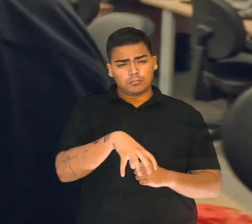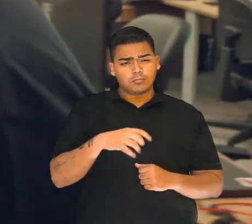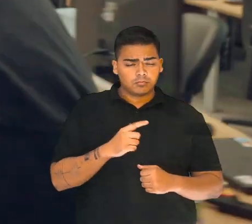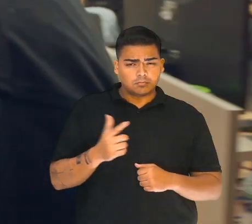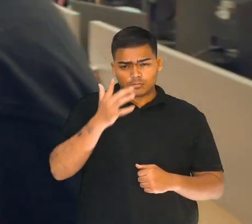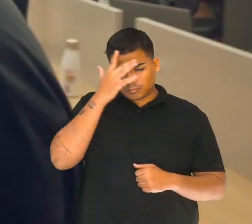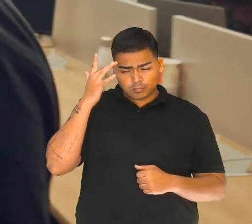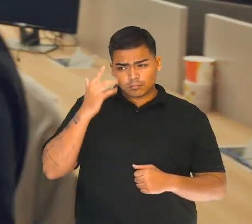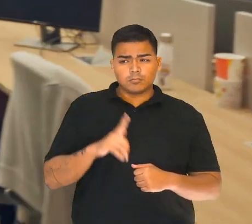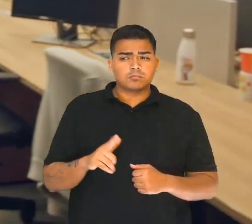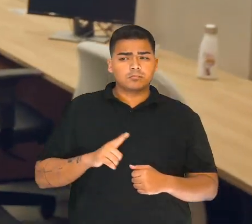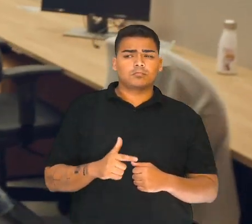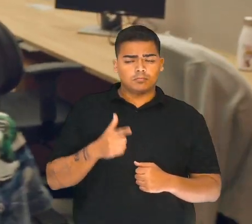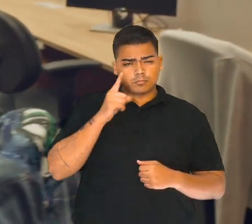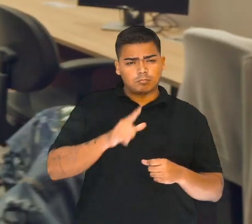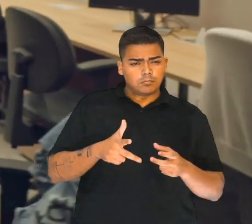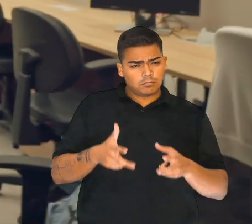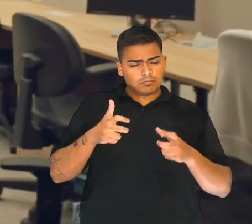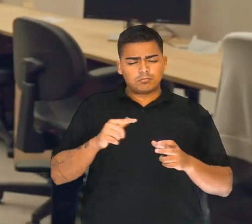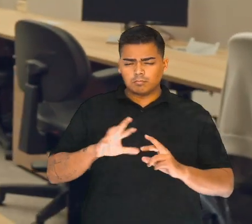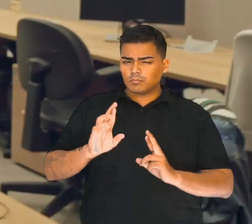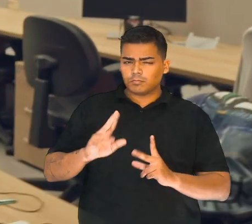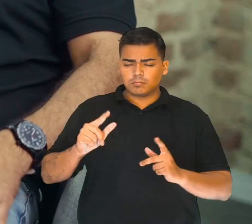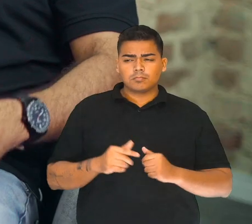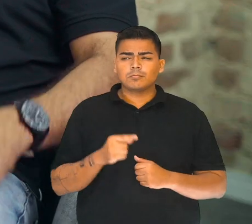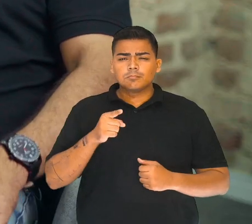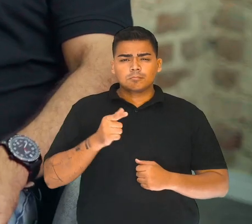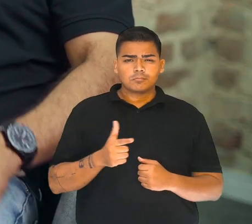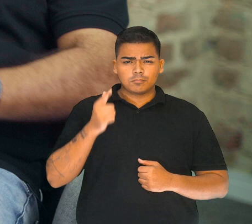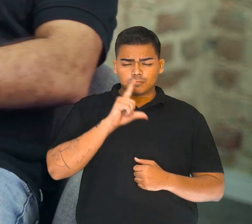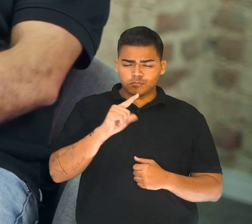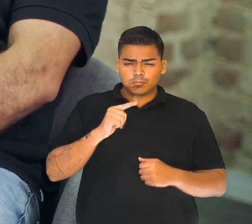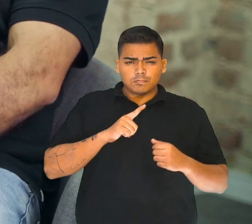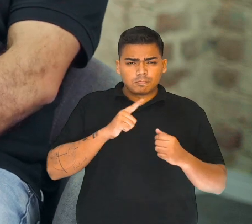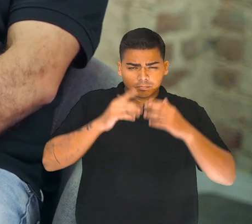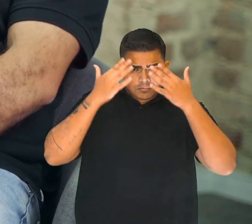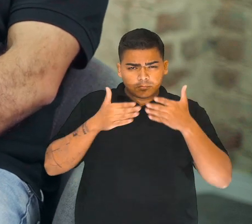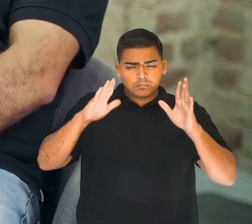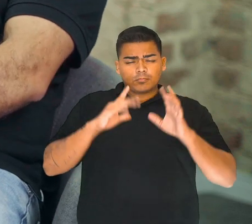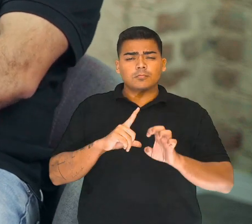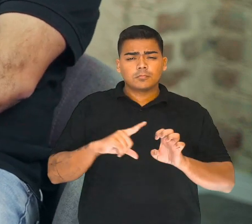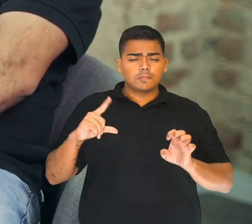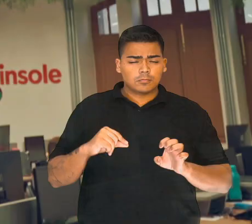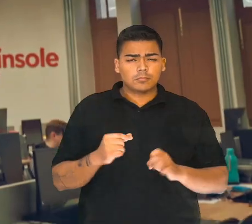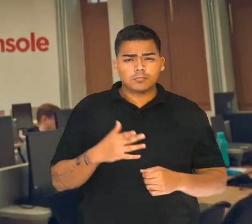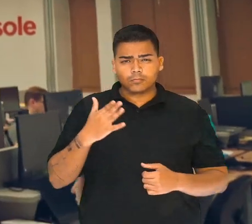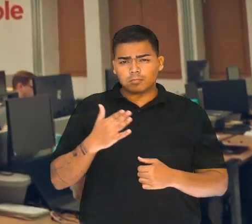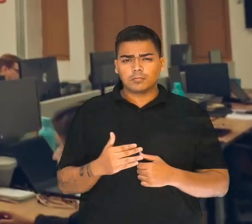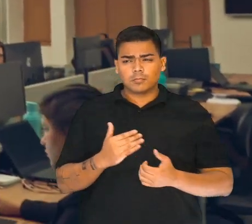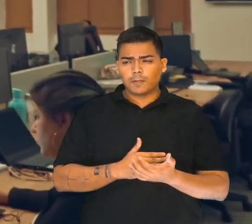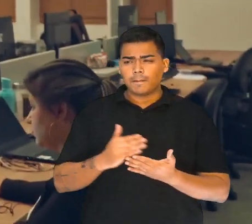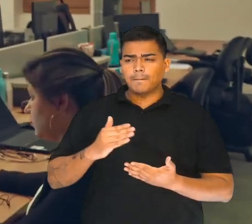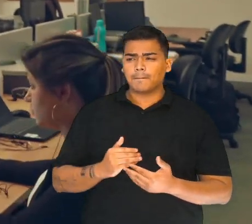Ele permite com que as pessoas reconheçam, já que existe, tem alguma coisa diferente nessa empresa. Quando você passa a ter um olhar de empreender,